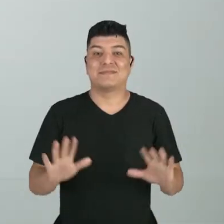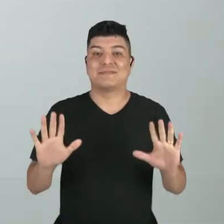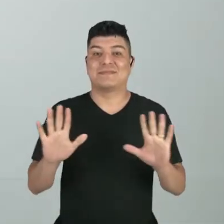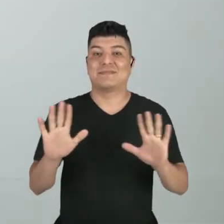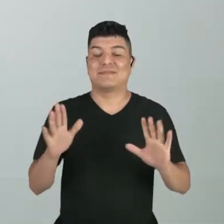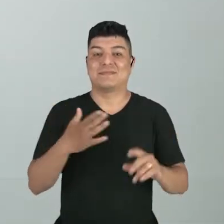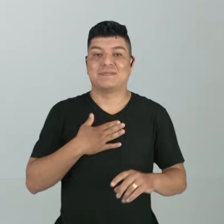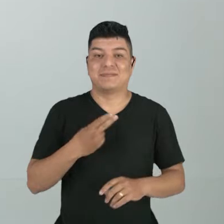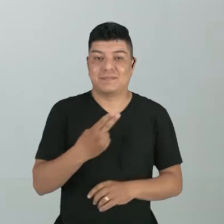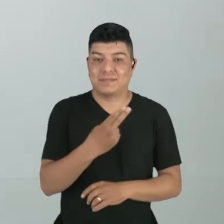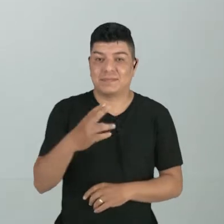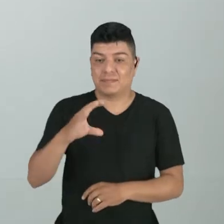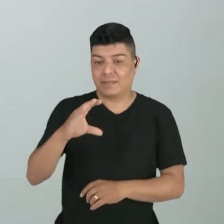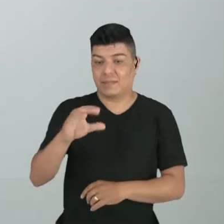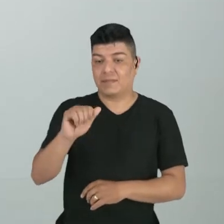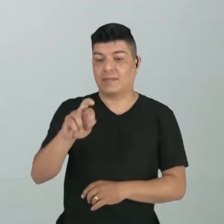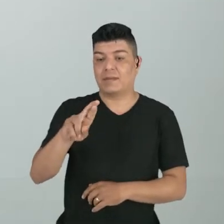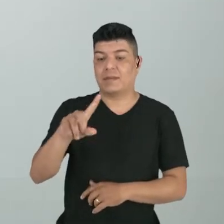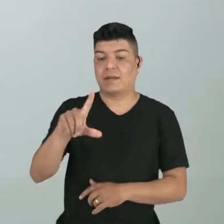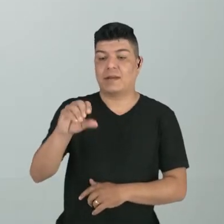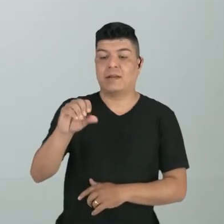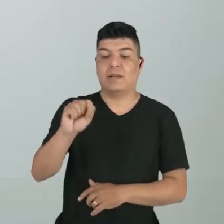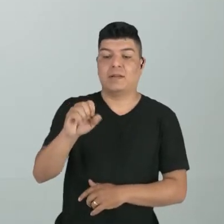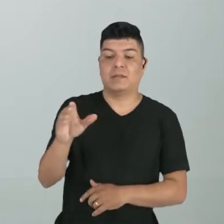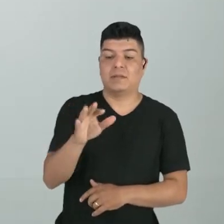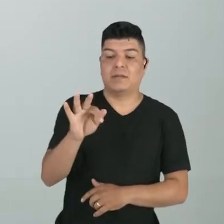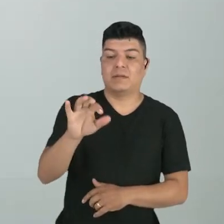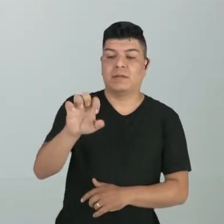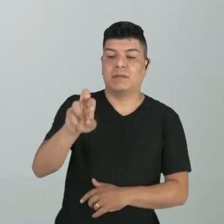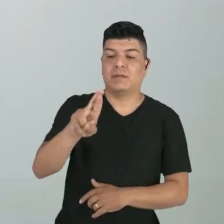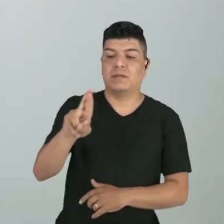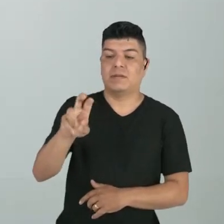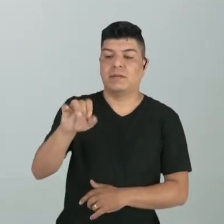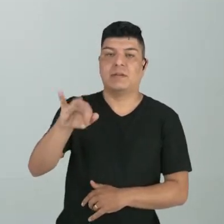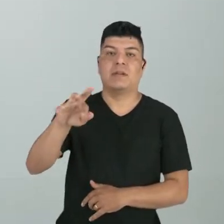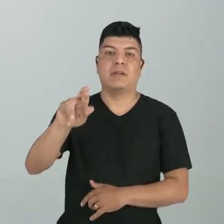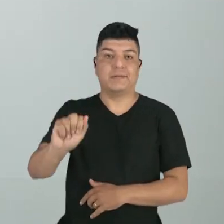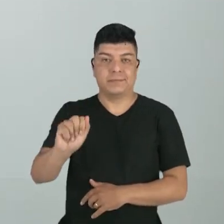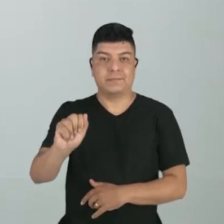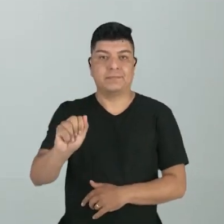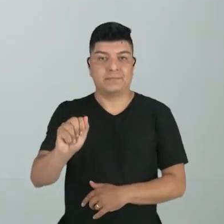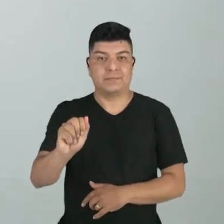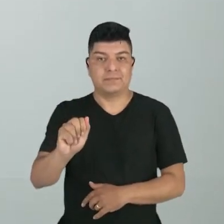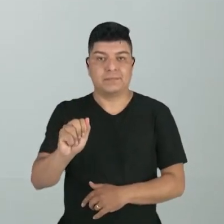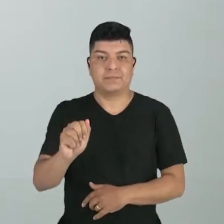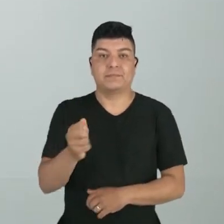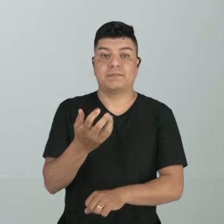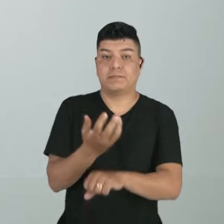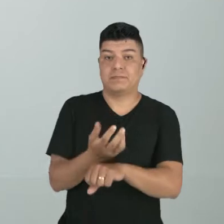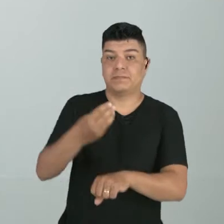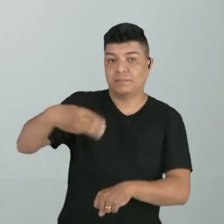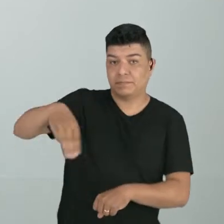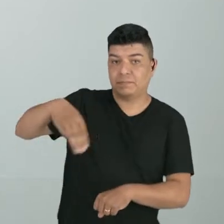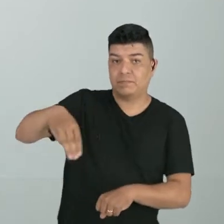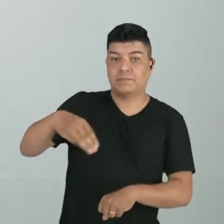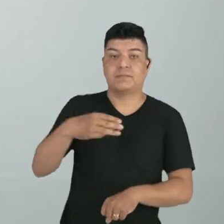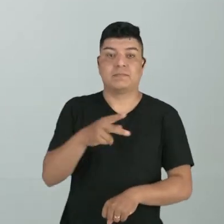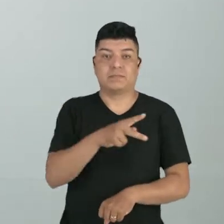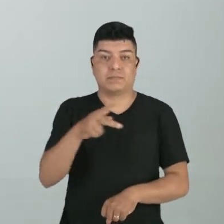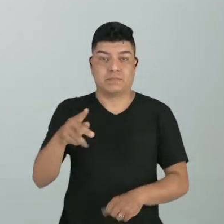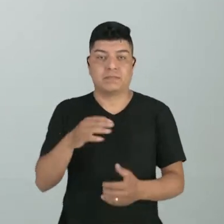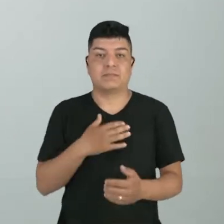Olá, eu sou o professor Carlos Ferreira de Almeida, professor de matemática da Rede Estadual de Ensino. E hoje nós vamos falar